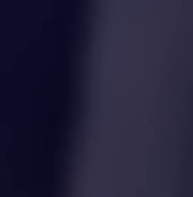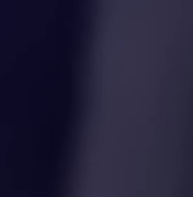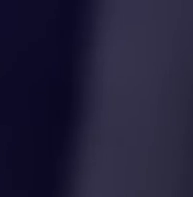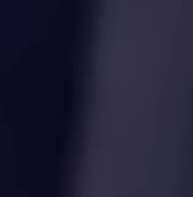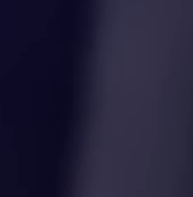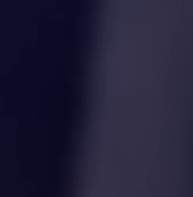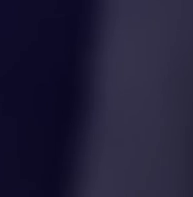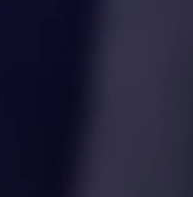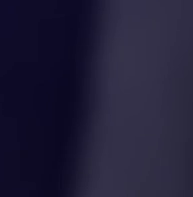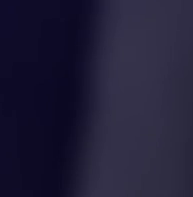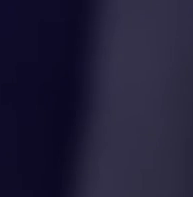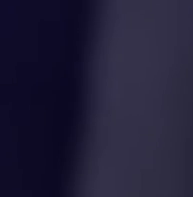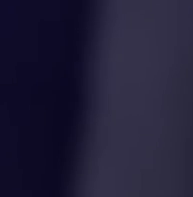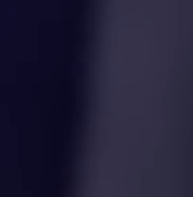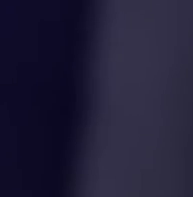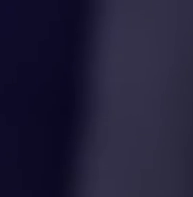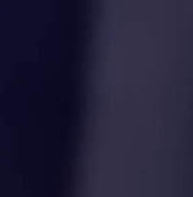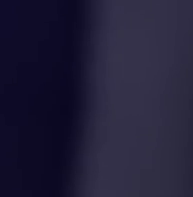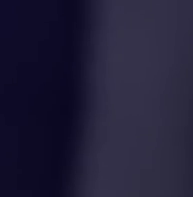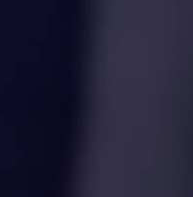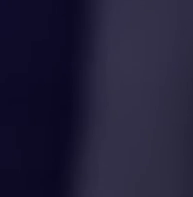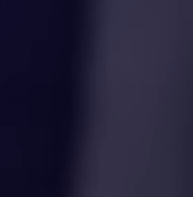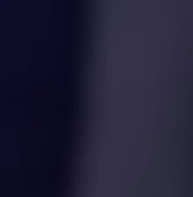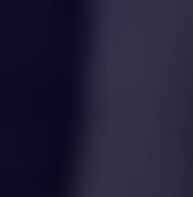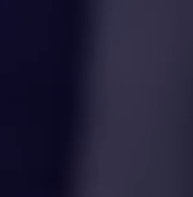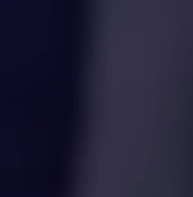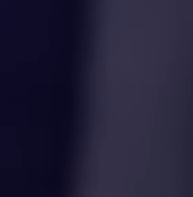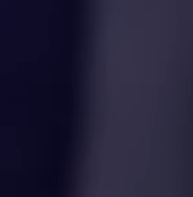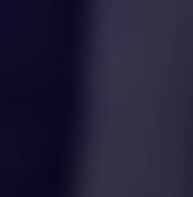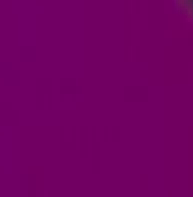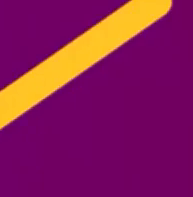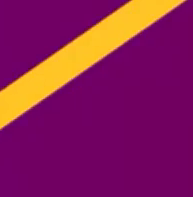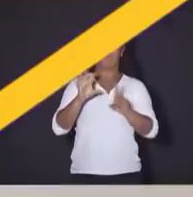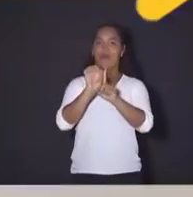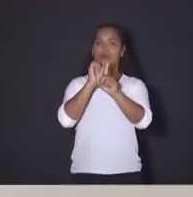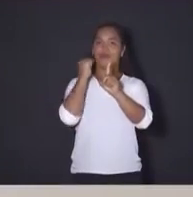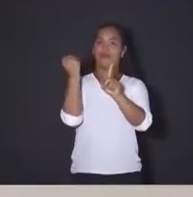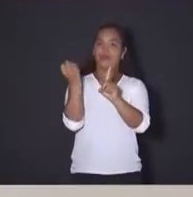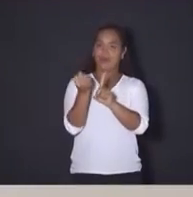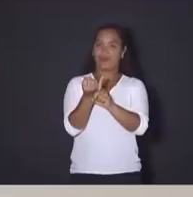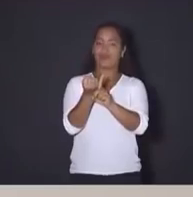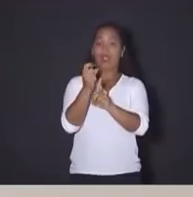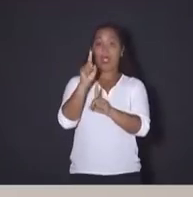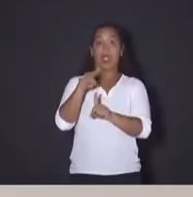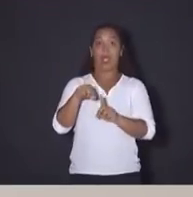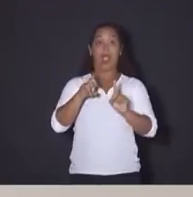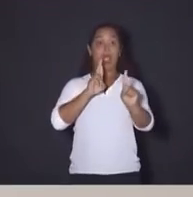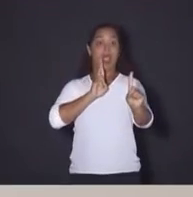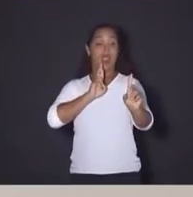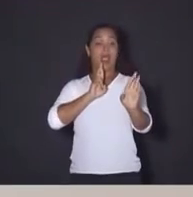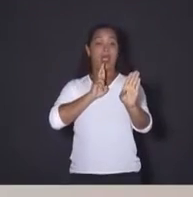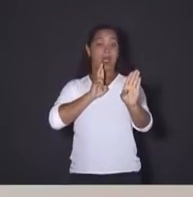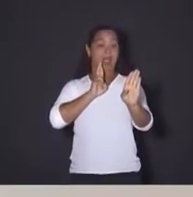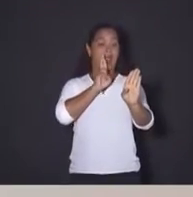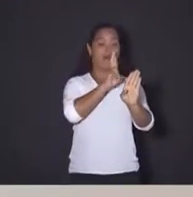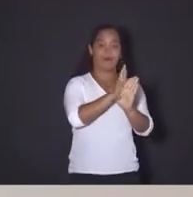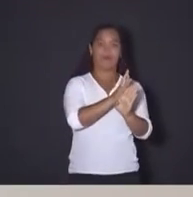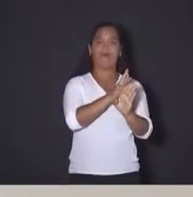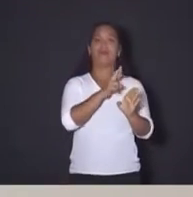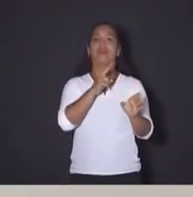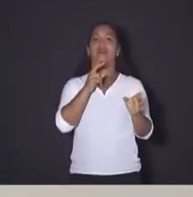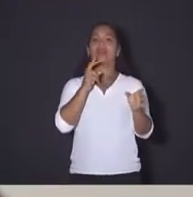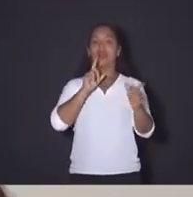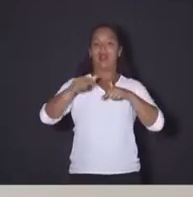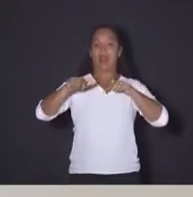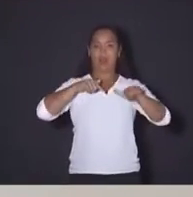relações de raça e gênero no brasil é o tema da socióloga é que é referência na luta a favor dos direitos das